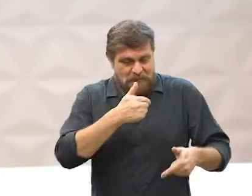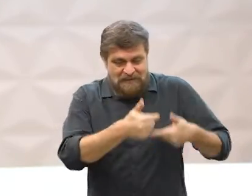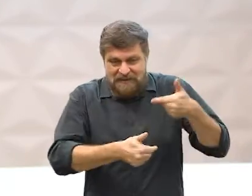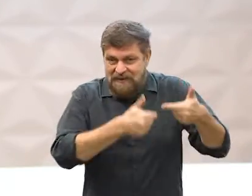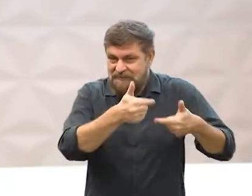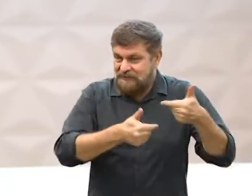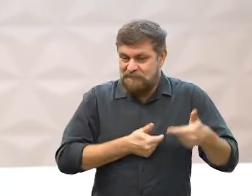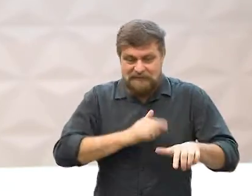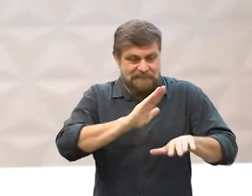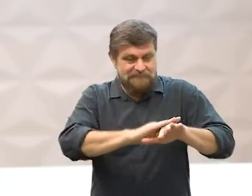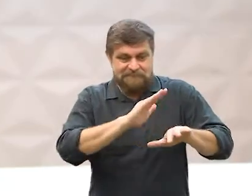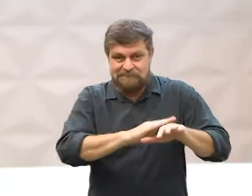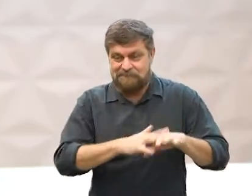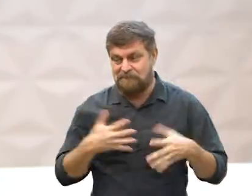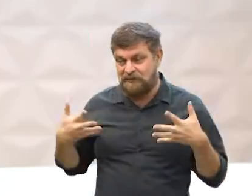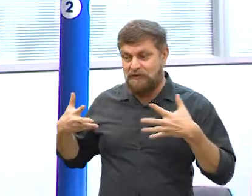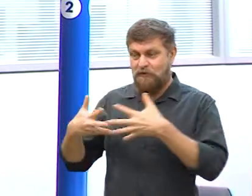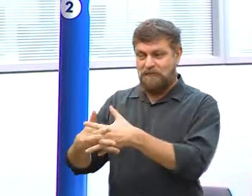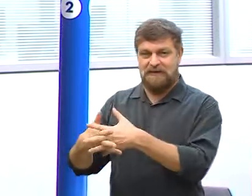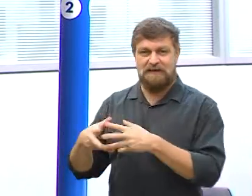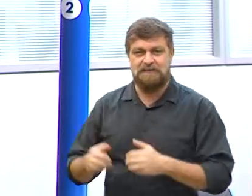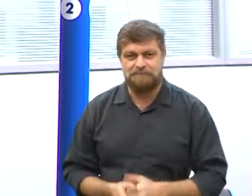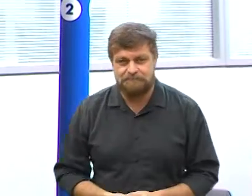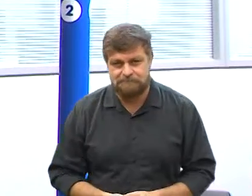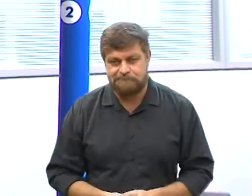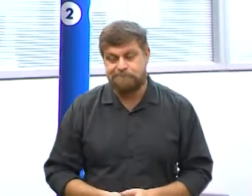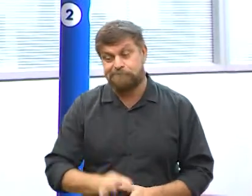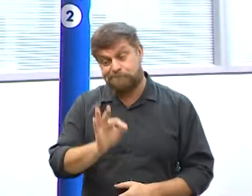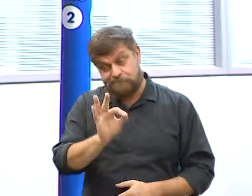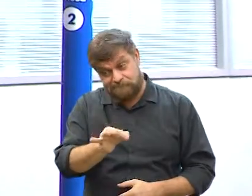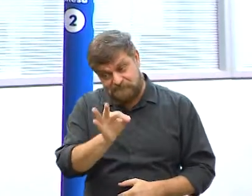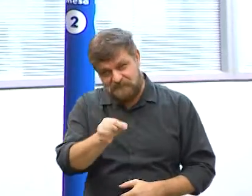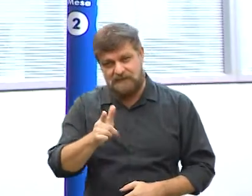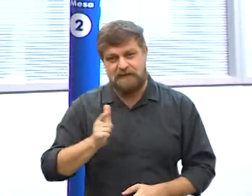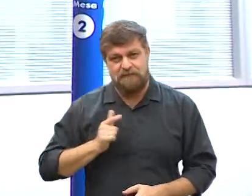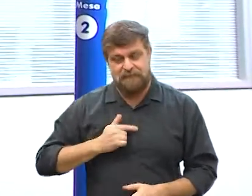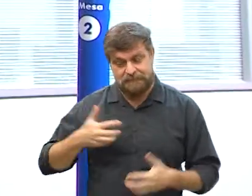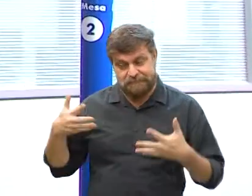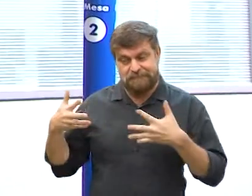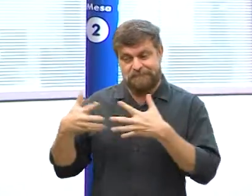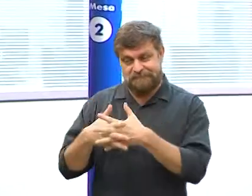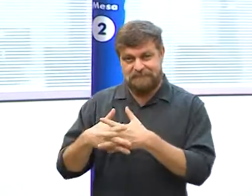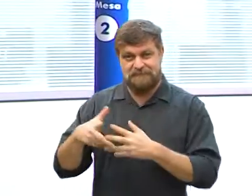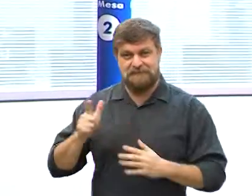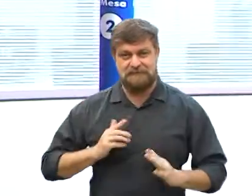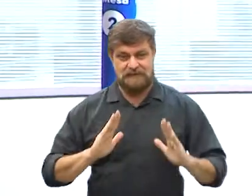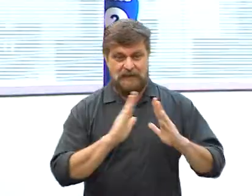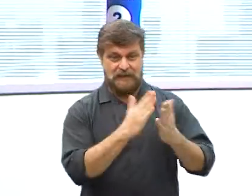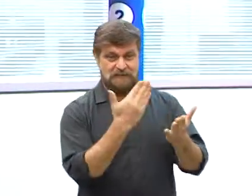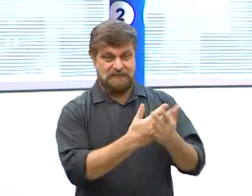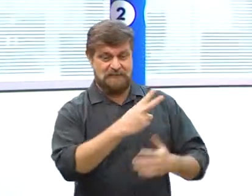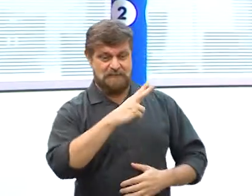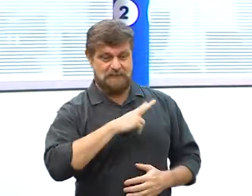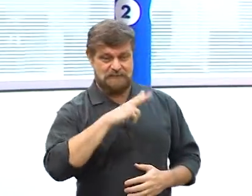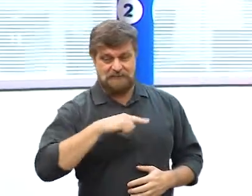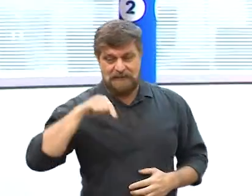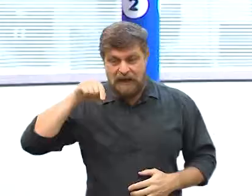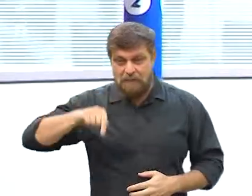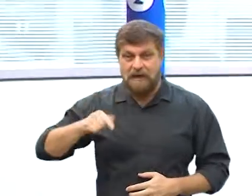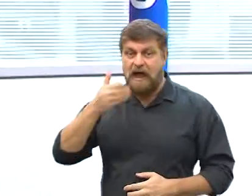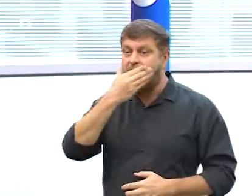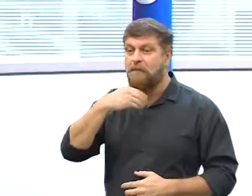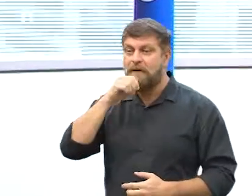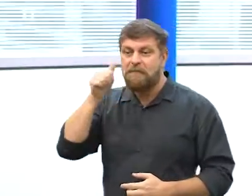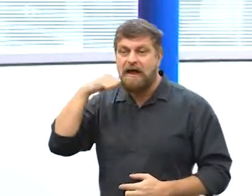minhas encomendas, e é bem complicado. Pois é, uma situação complicada para ambos os lados, tanto para a escola quanto para